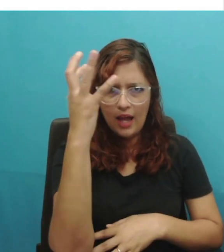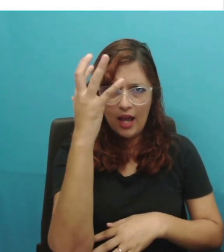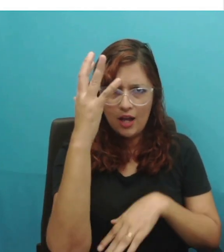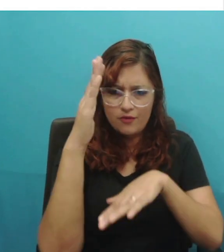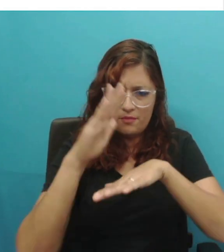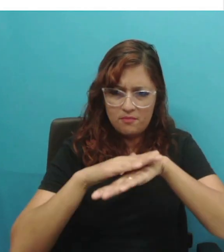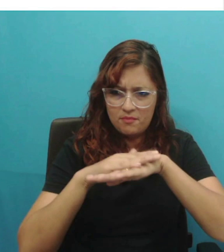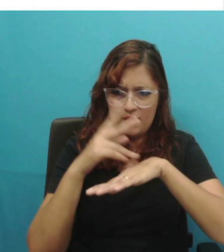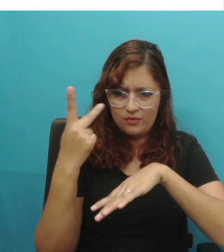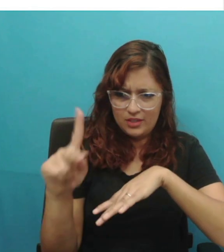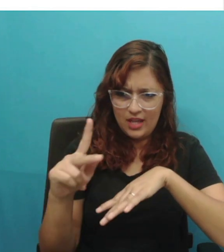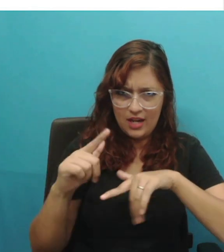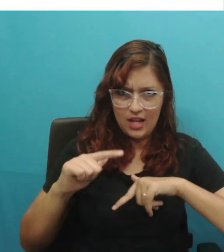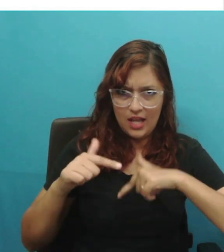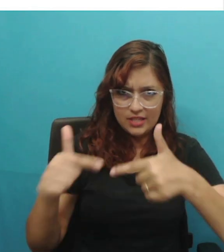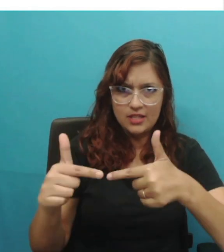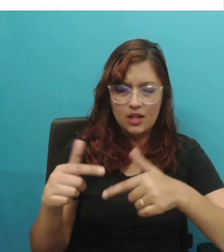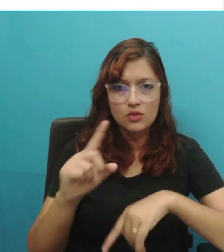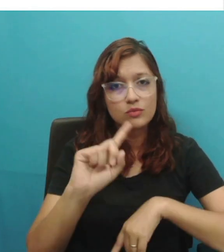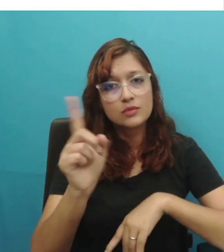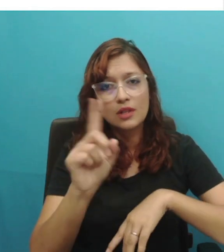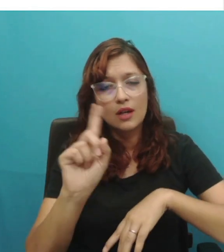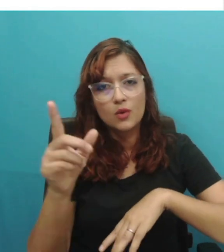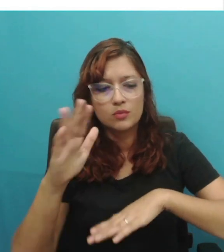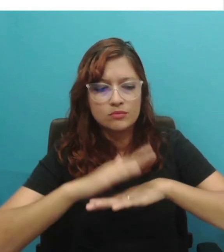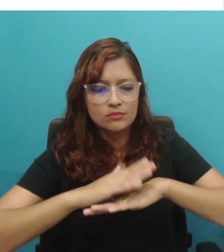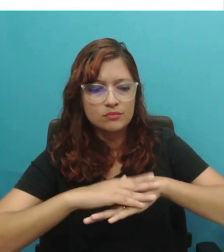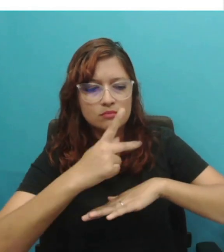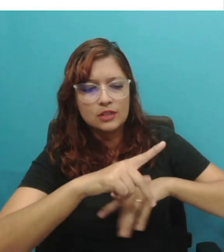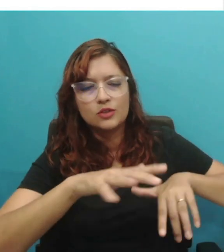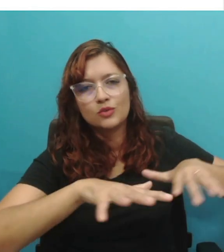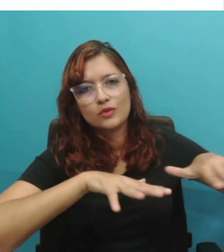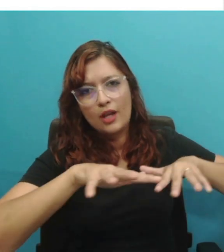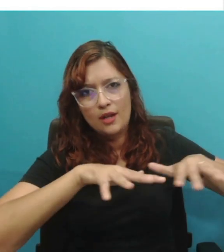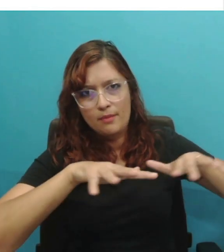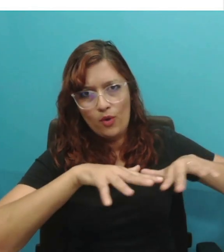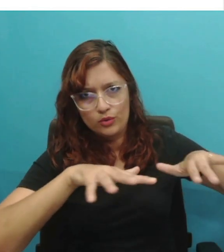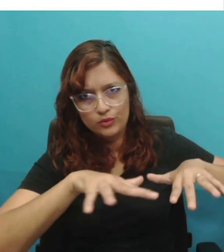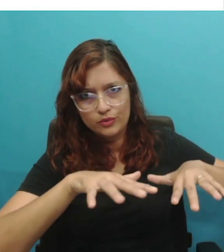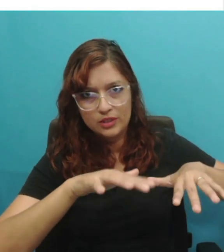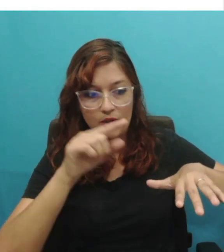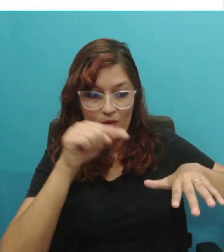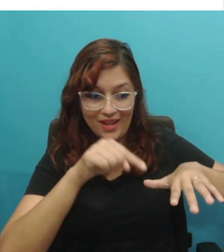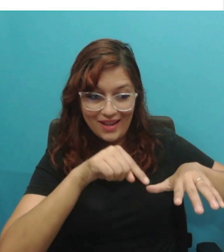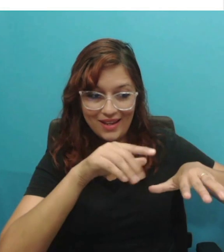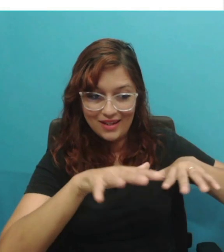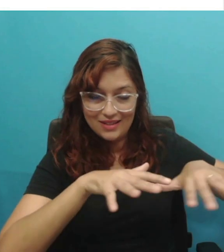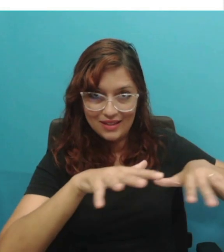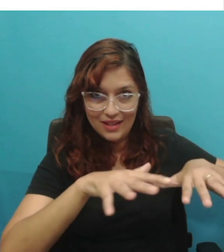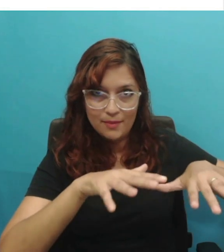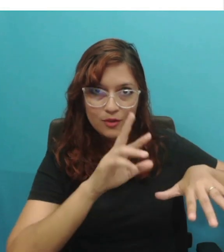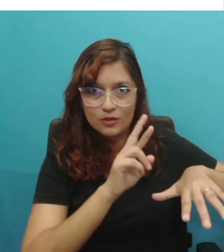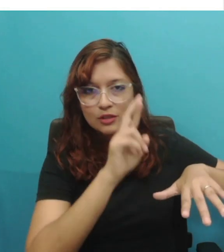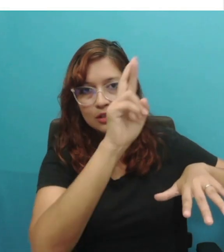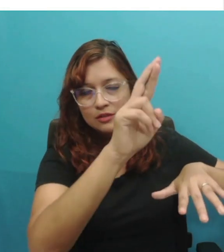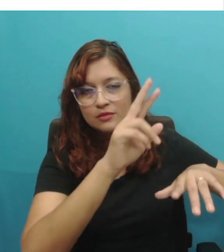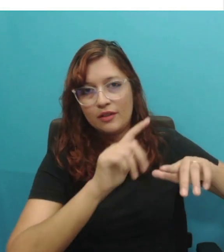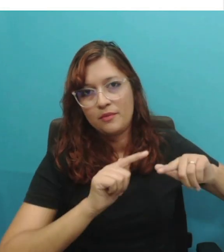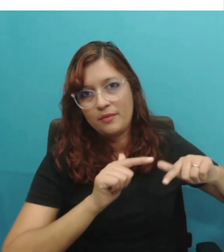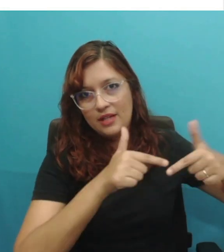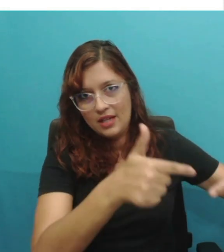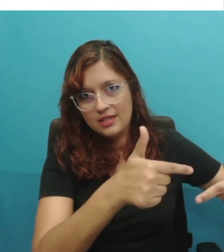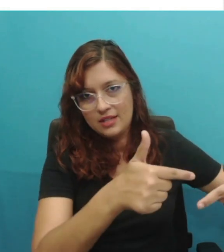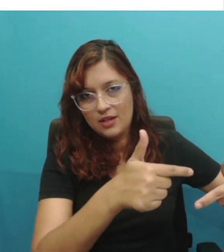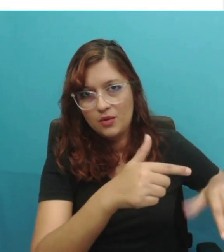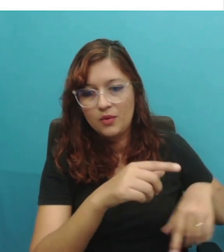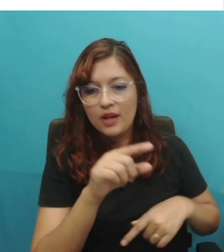porque a árvore, ela que praticou a ação? Não, foi o terremoto quem praticou